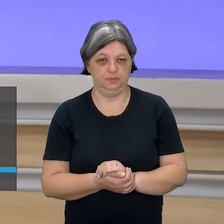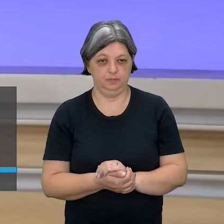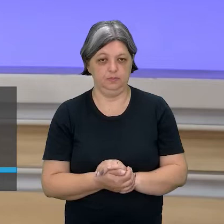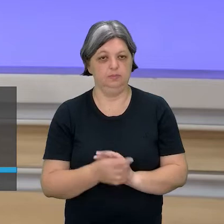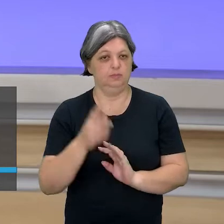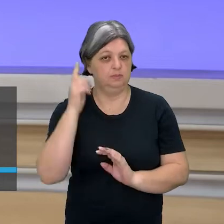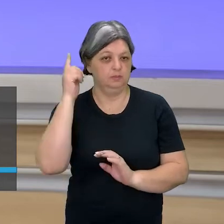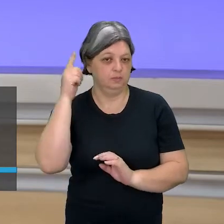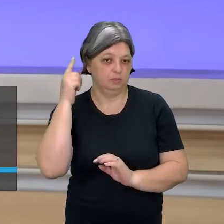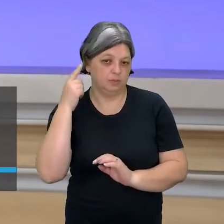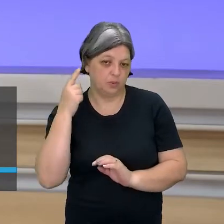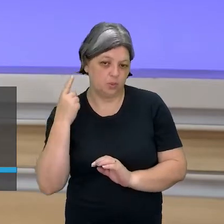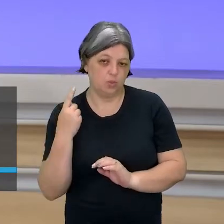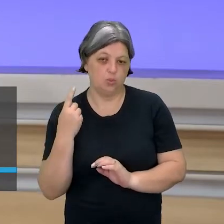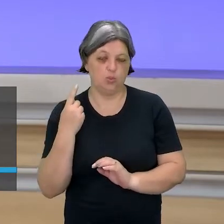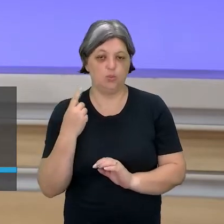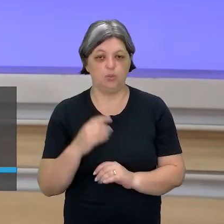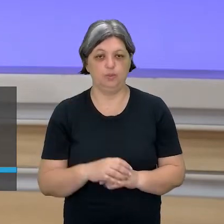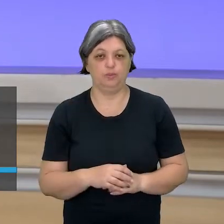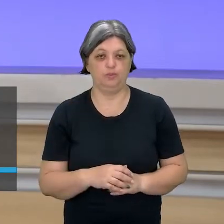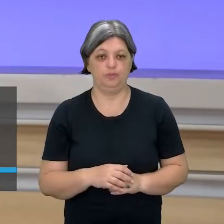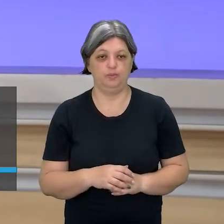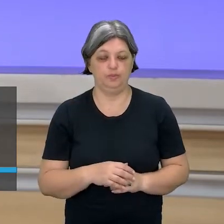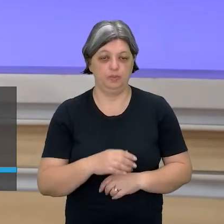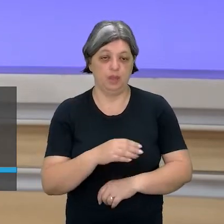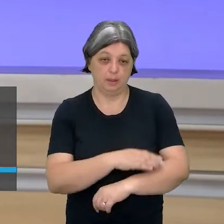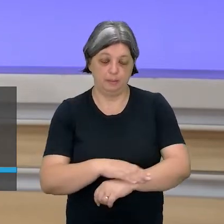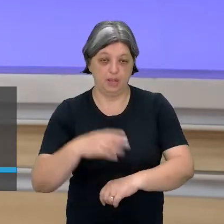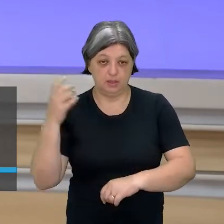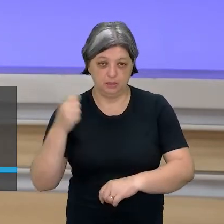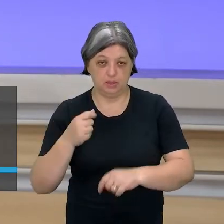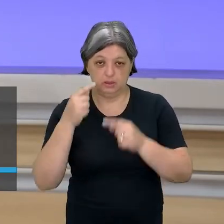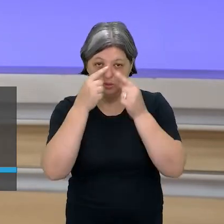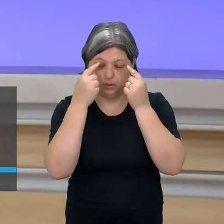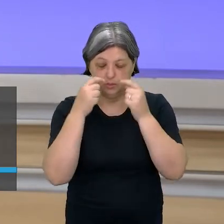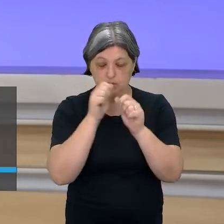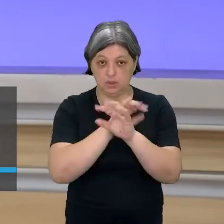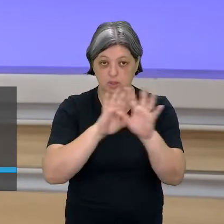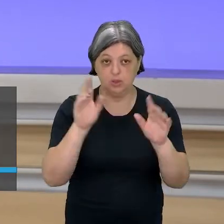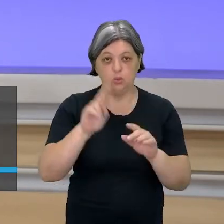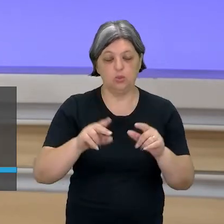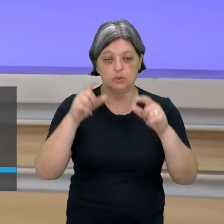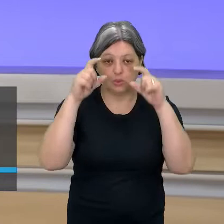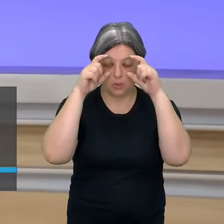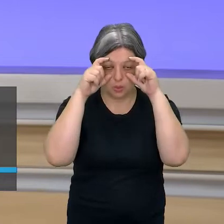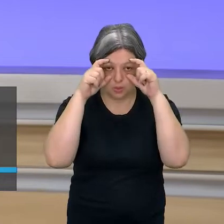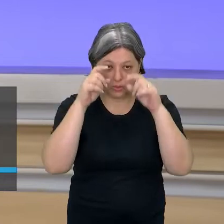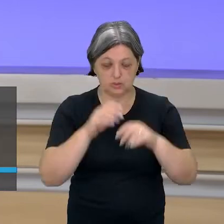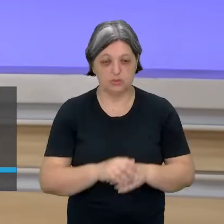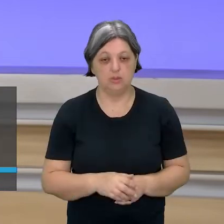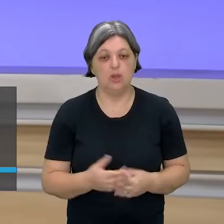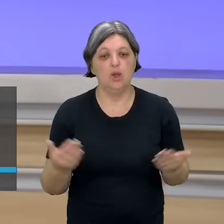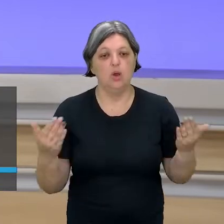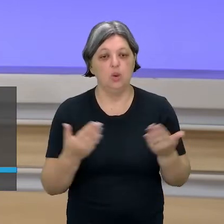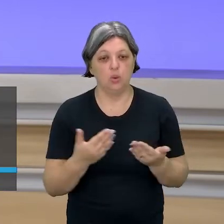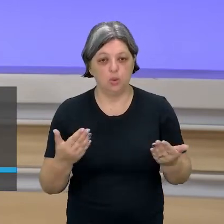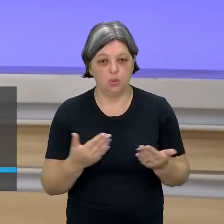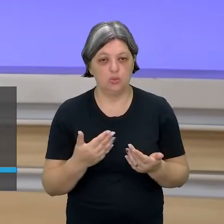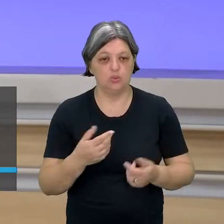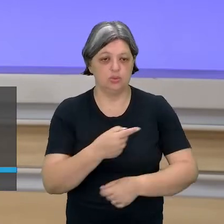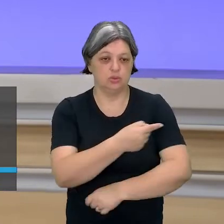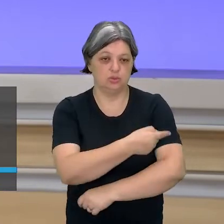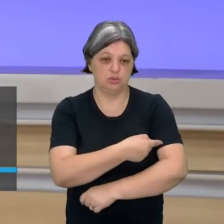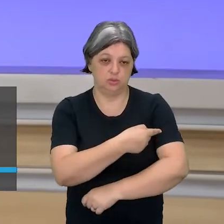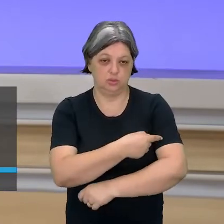são encaracolados, tenho a pele branca, olhos claros, uso óculos e hoje eu estou vestida com uma